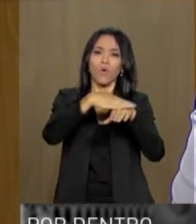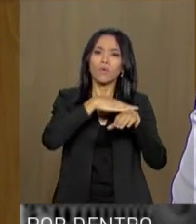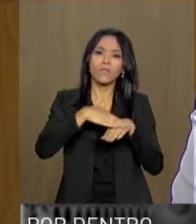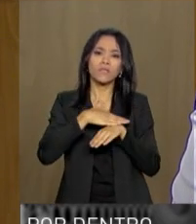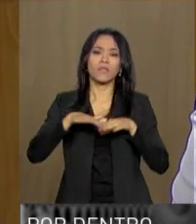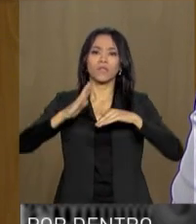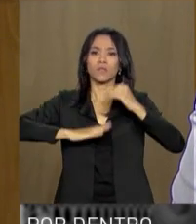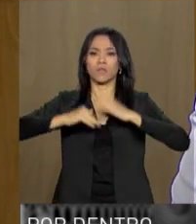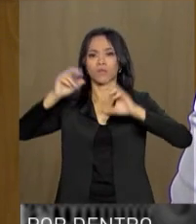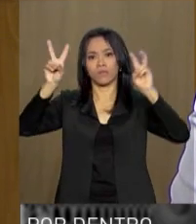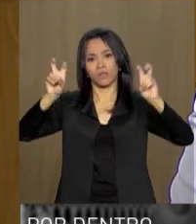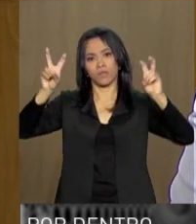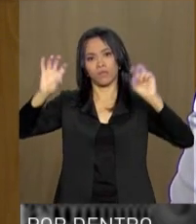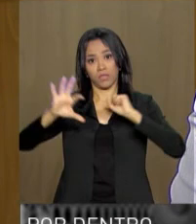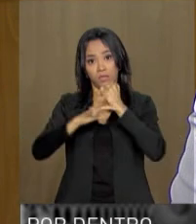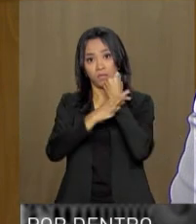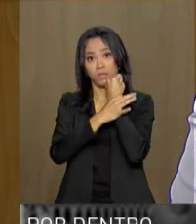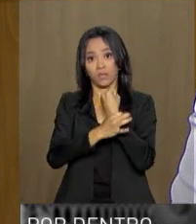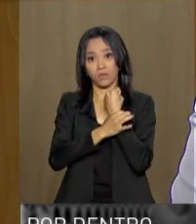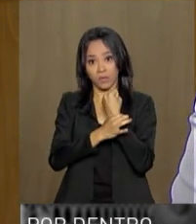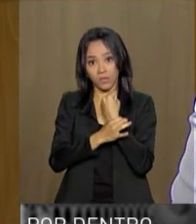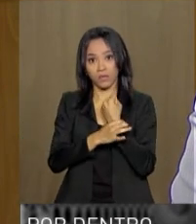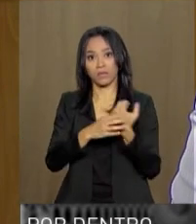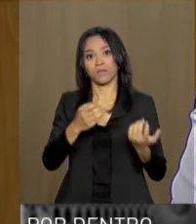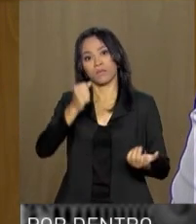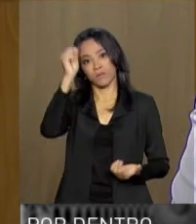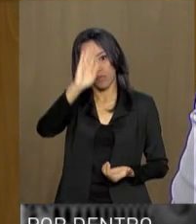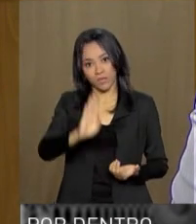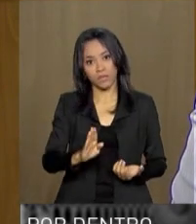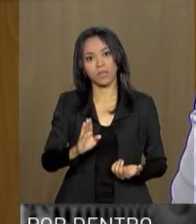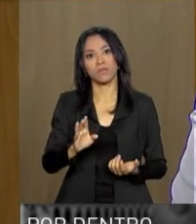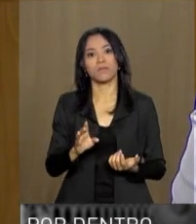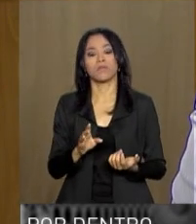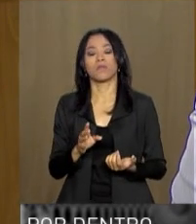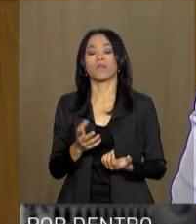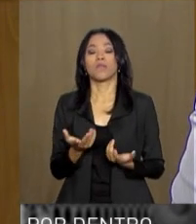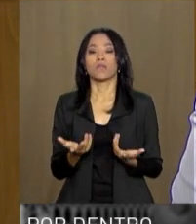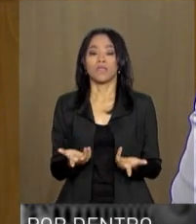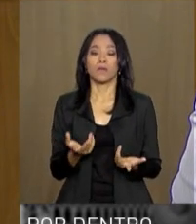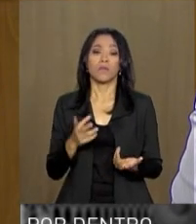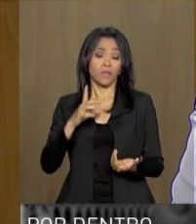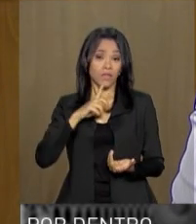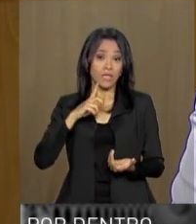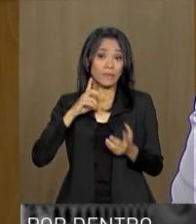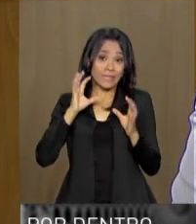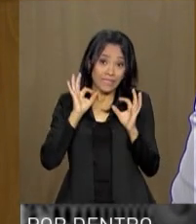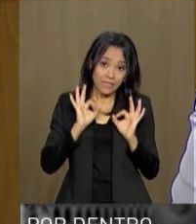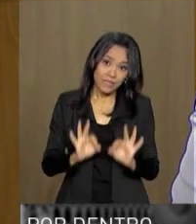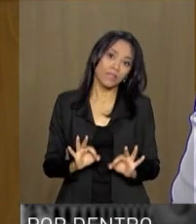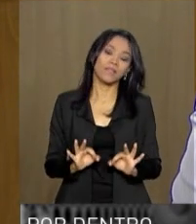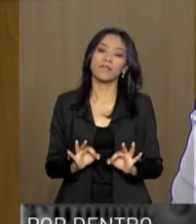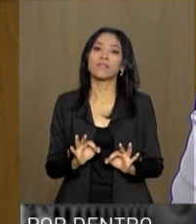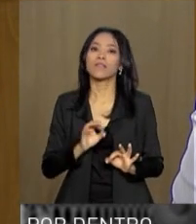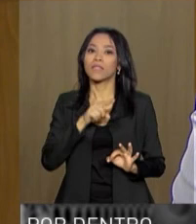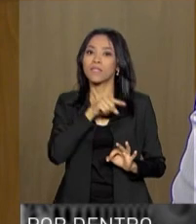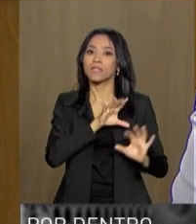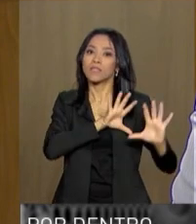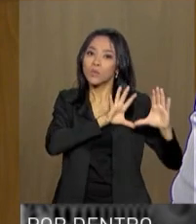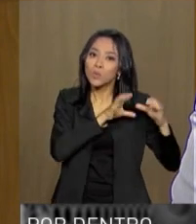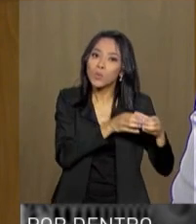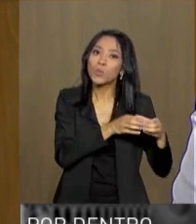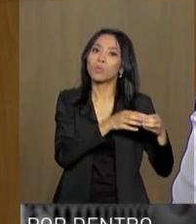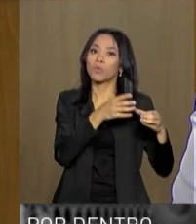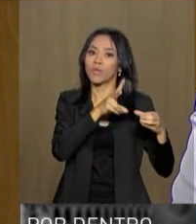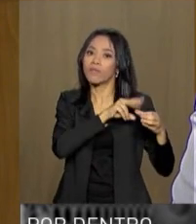no âmbito dos direitos humanos é eu tenho certeza que a lei do observa rio nós teremos